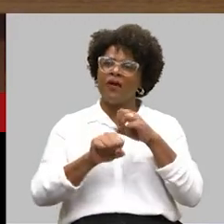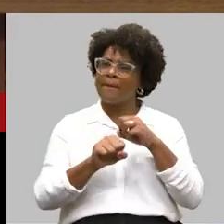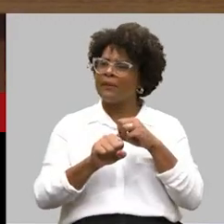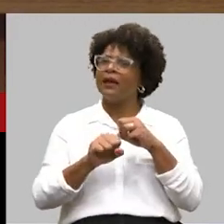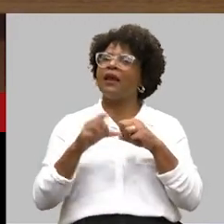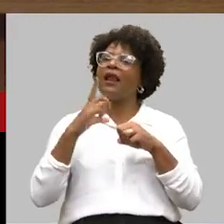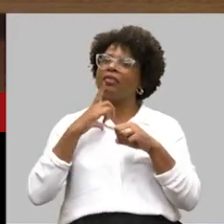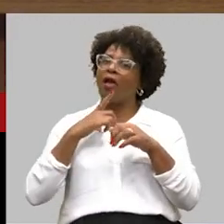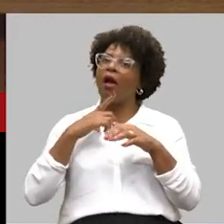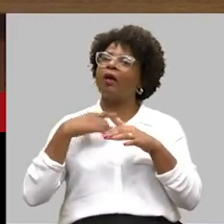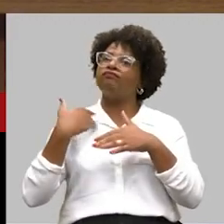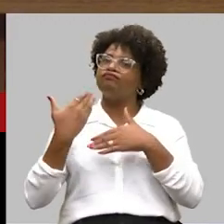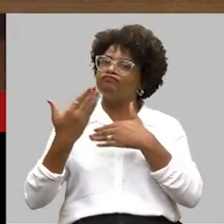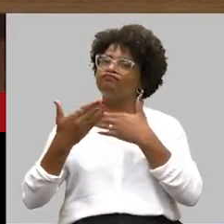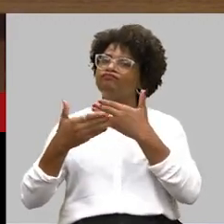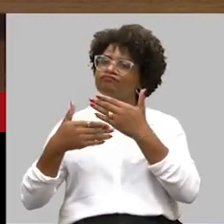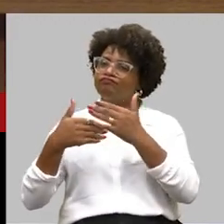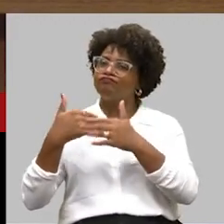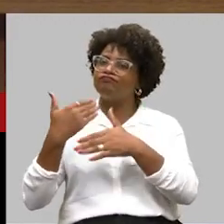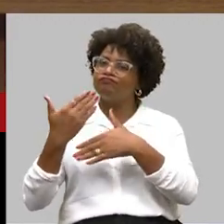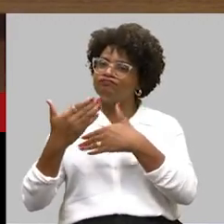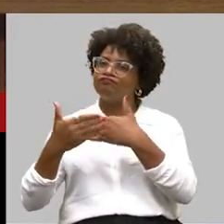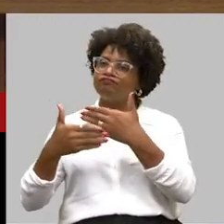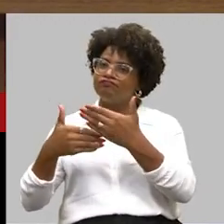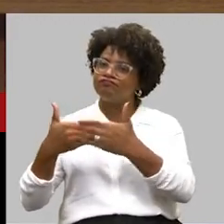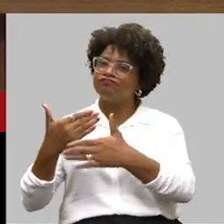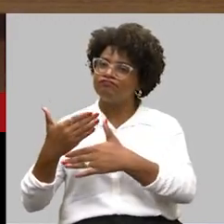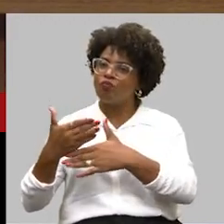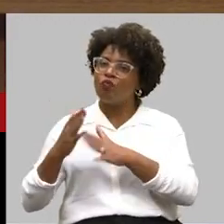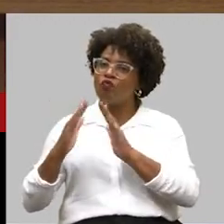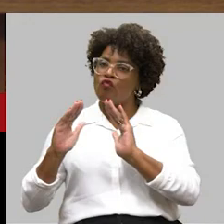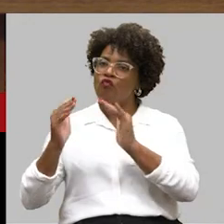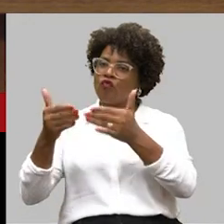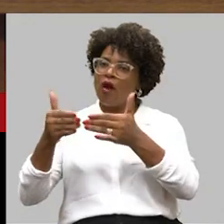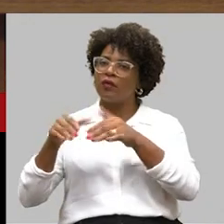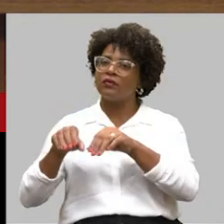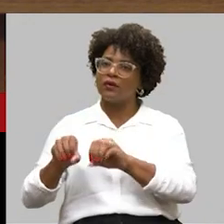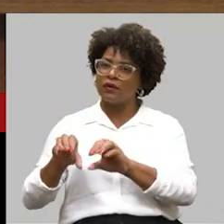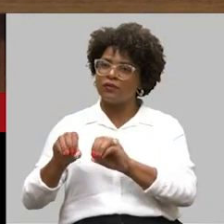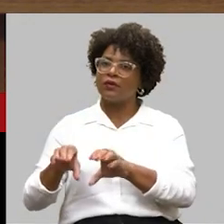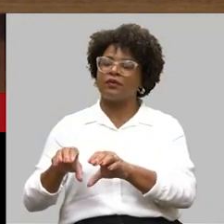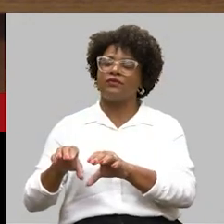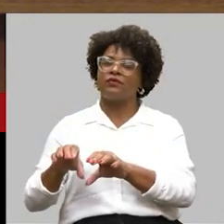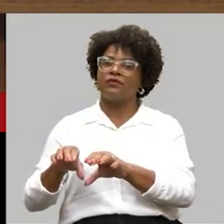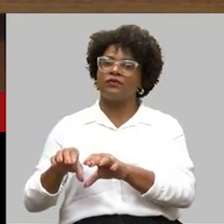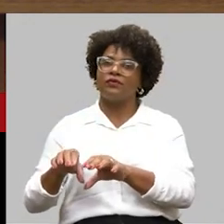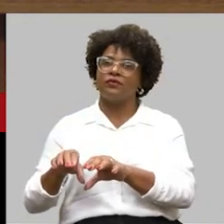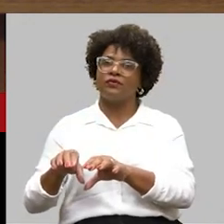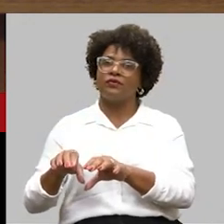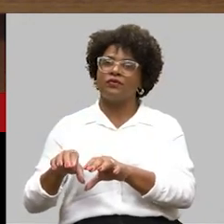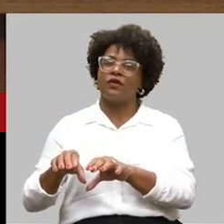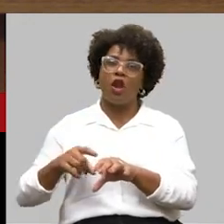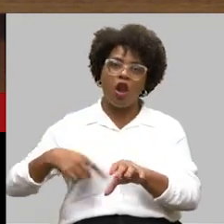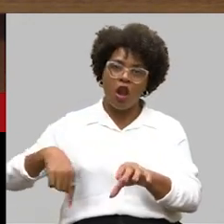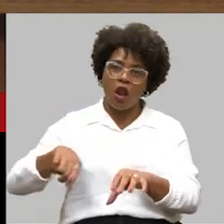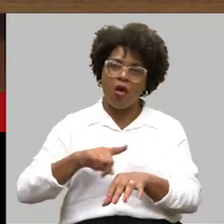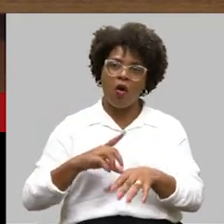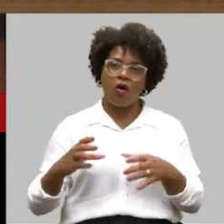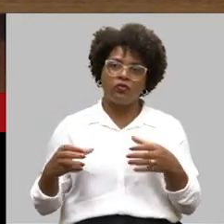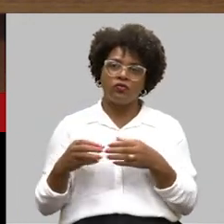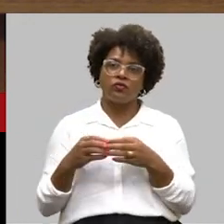né nesse nessa direção da educação então a gente vê assim que nós jovens somos